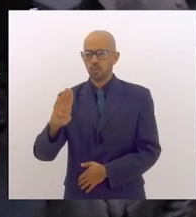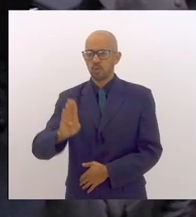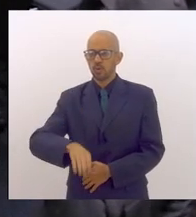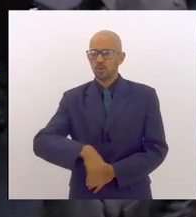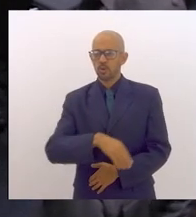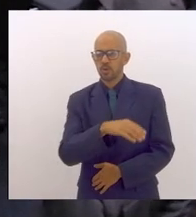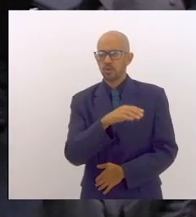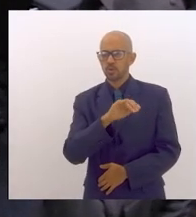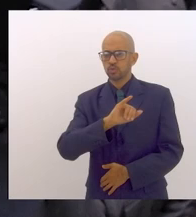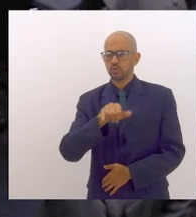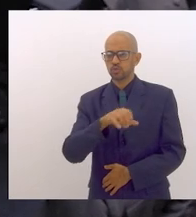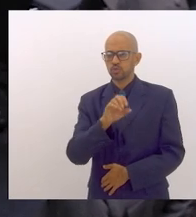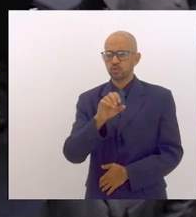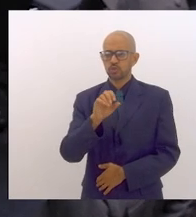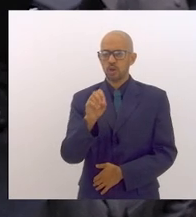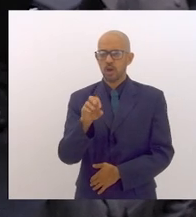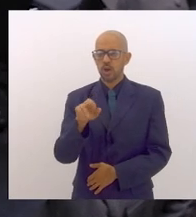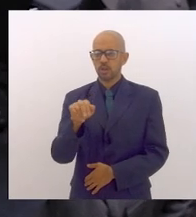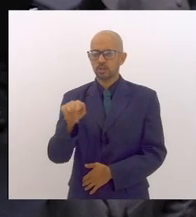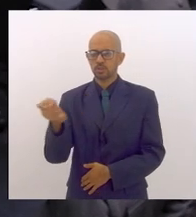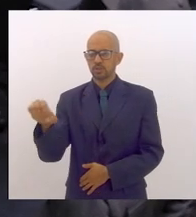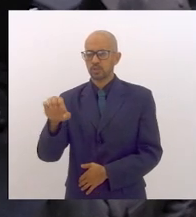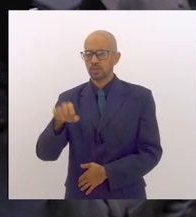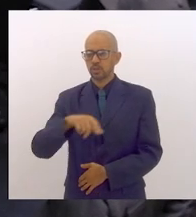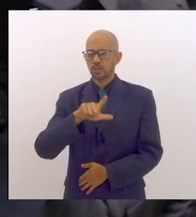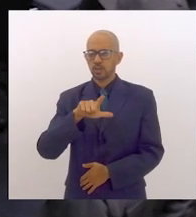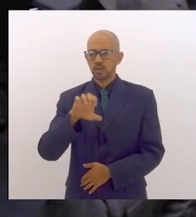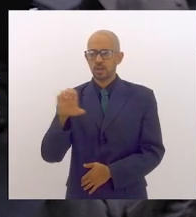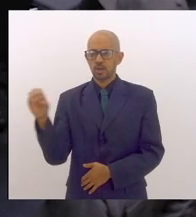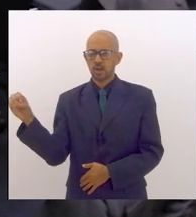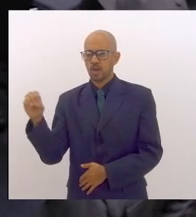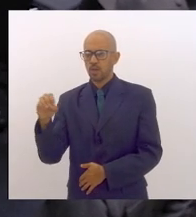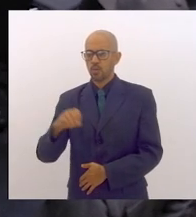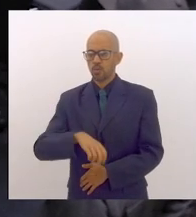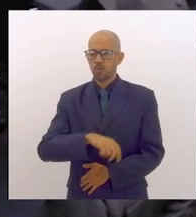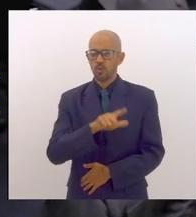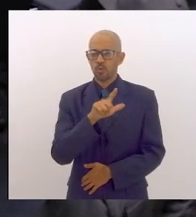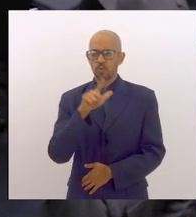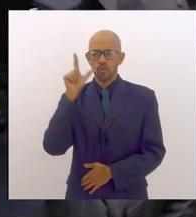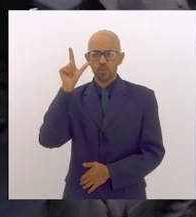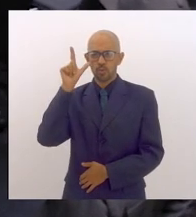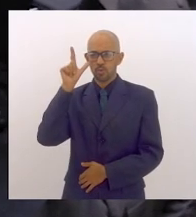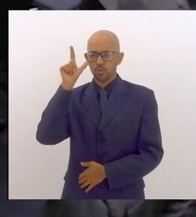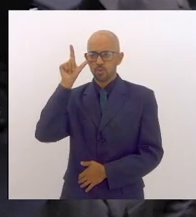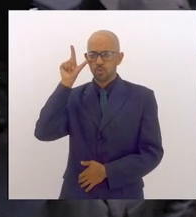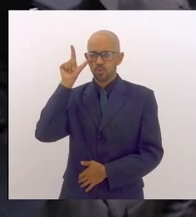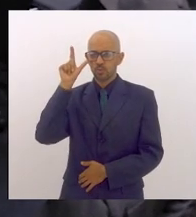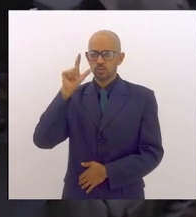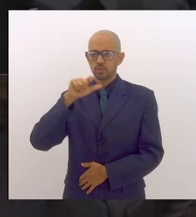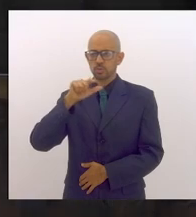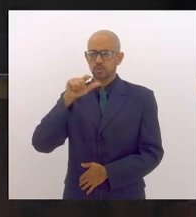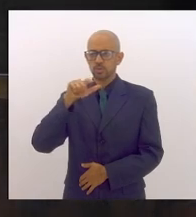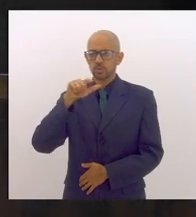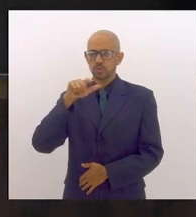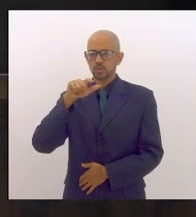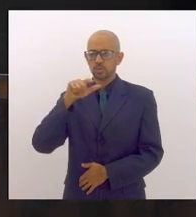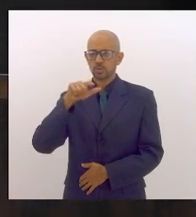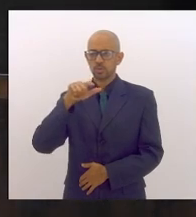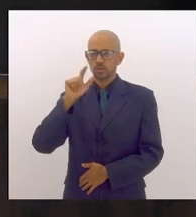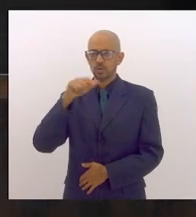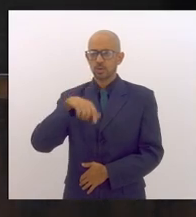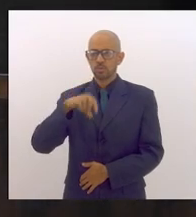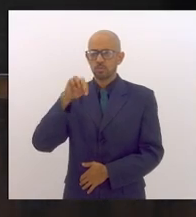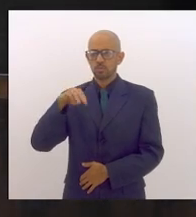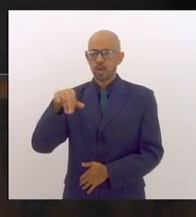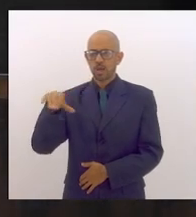Bittencourt, deputado Jorge Felipe Neto, deputado Léo Vieira, deputado Márcio